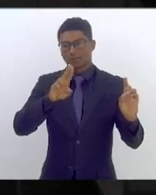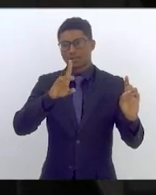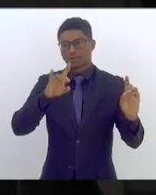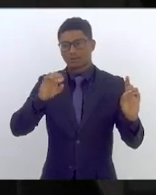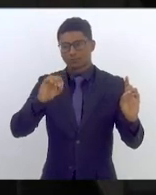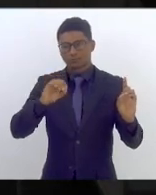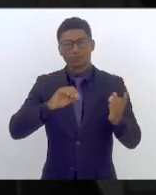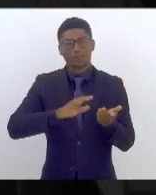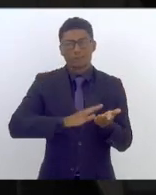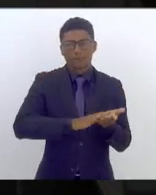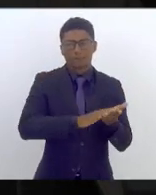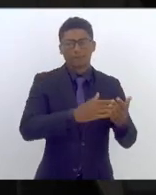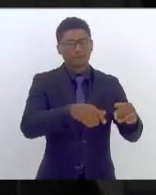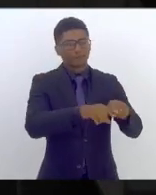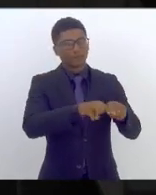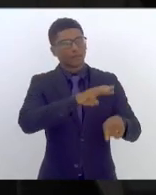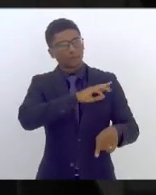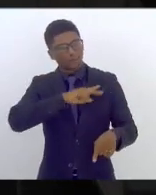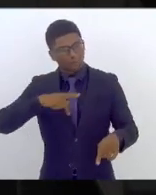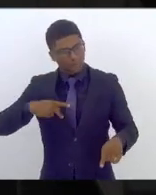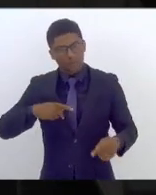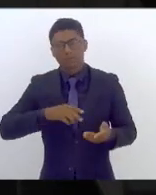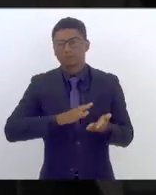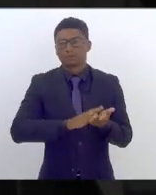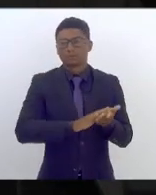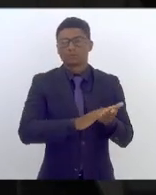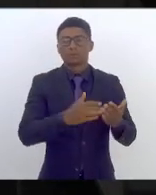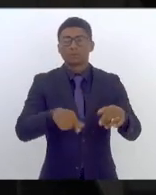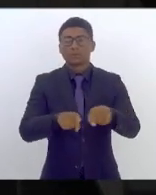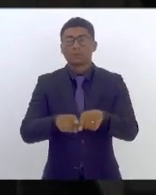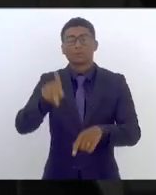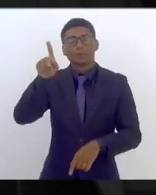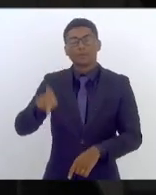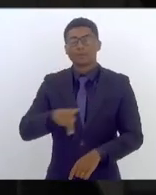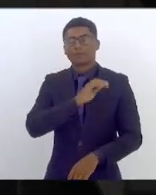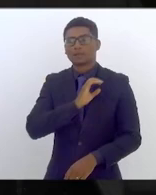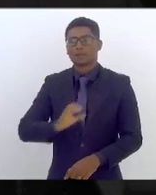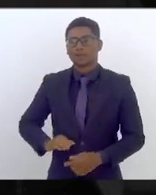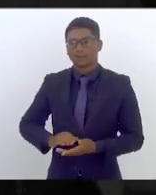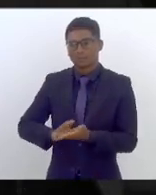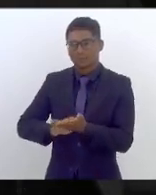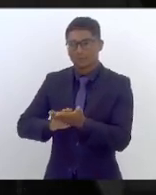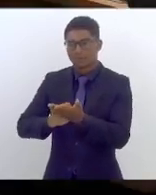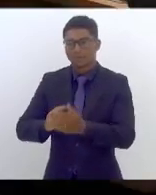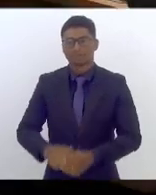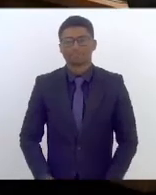parabenizando o Ministério Público Parabéns Presidente André Ceciliano